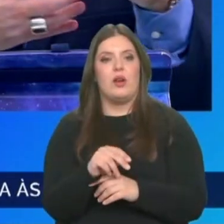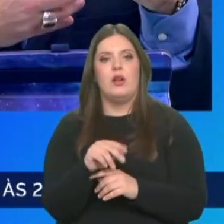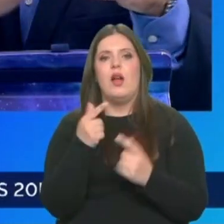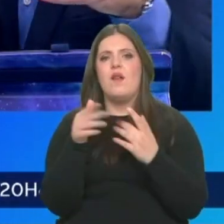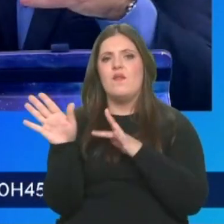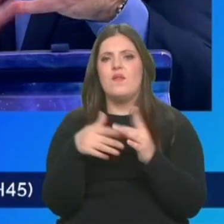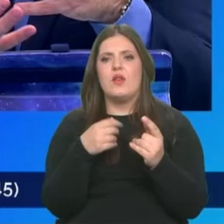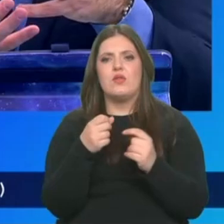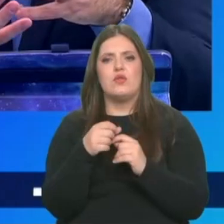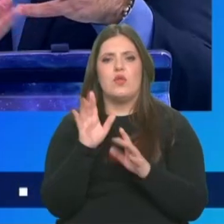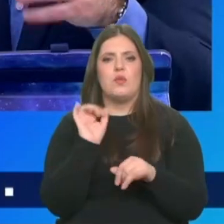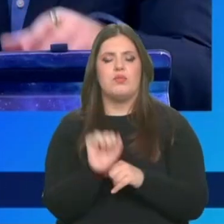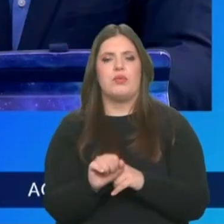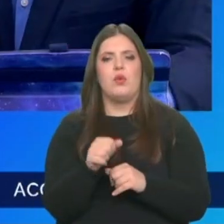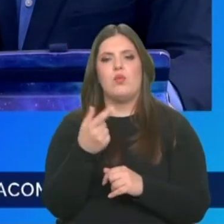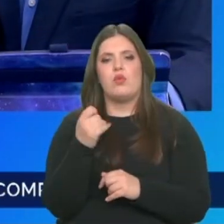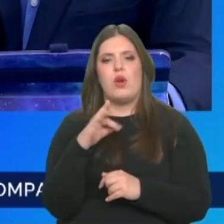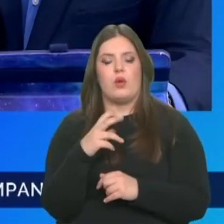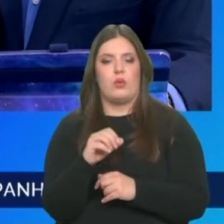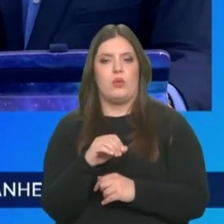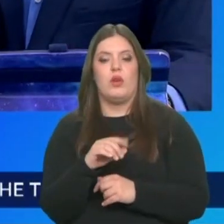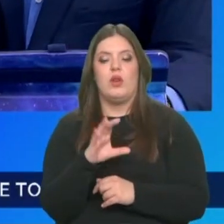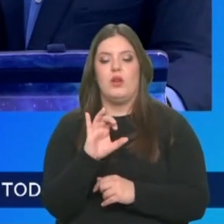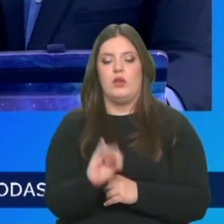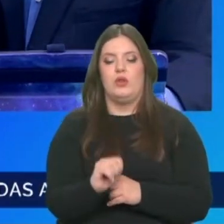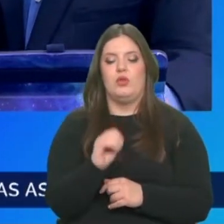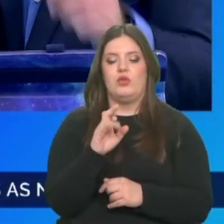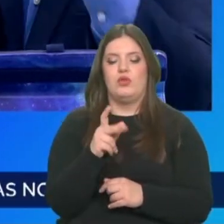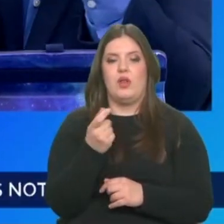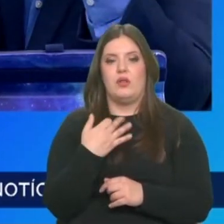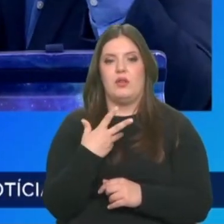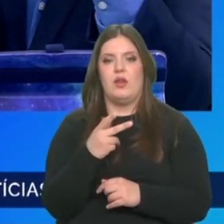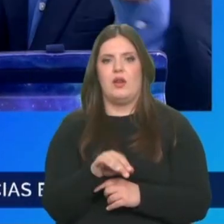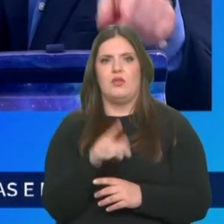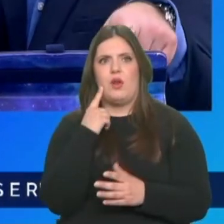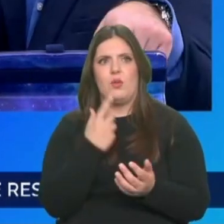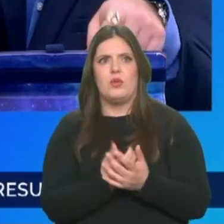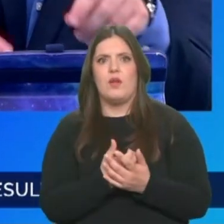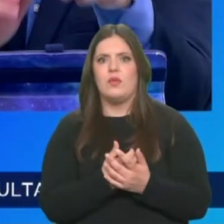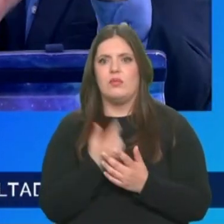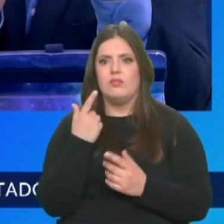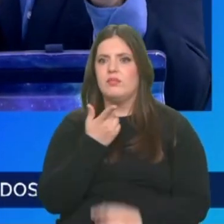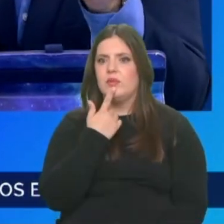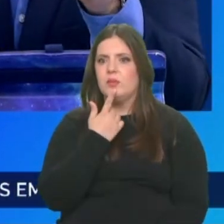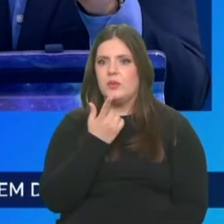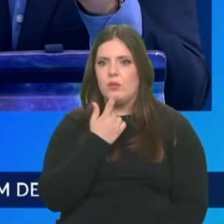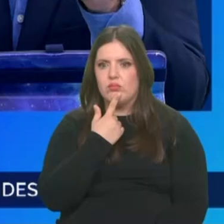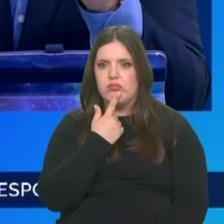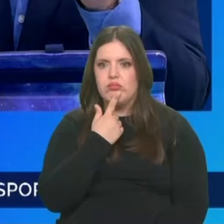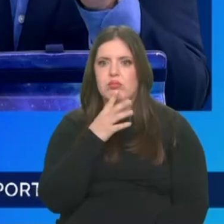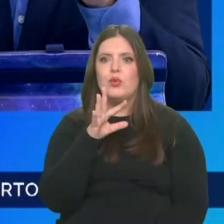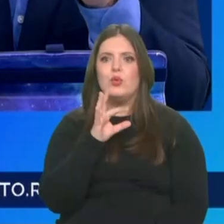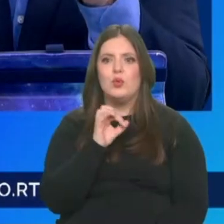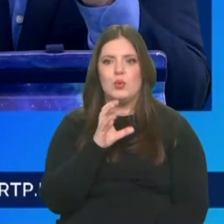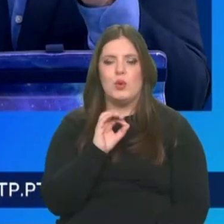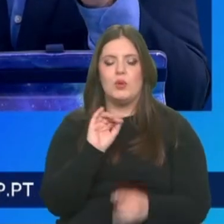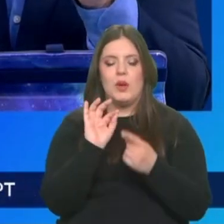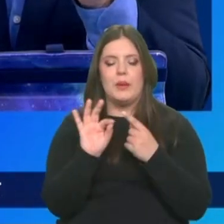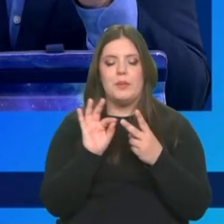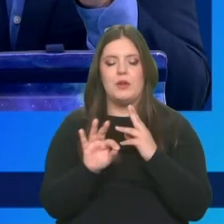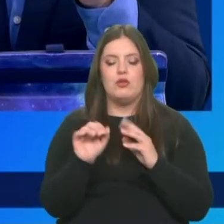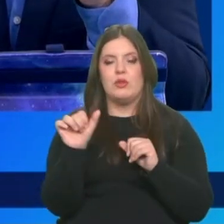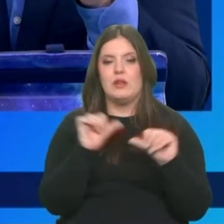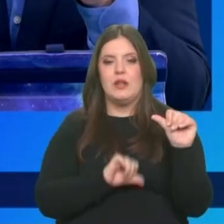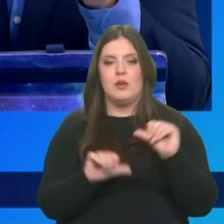que são separados pelo próprio buraco negro. E o Chandra, isto é absolutamente notável, conseguiu identificar 18 elementos